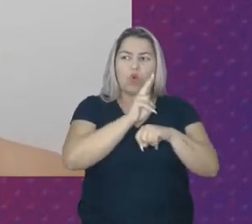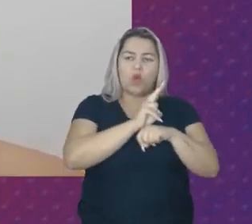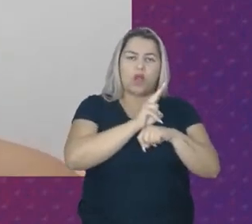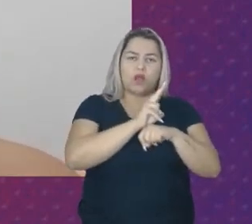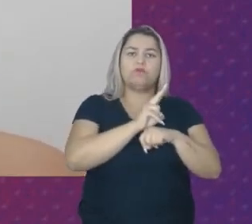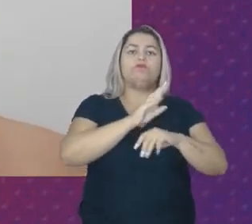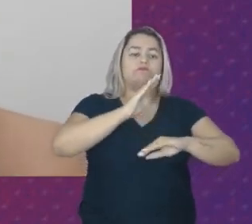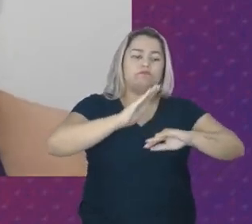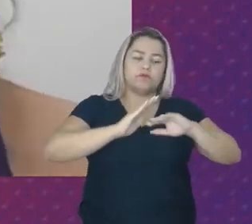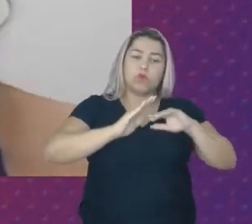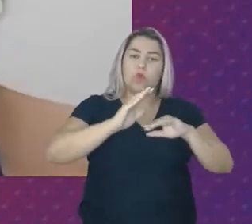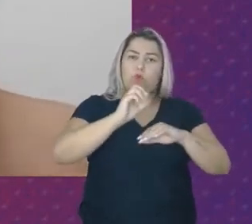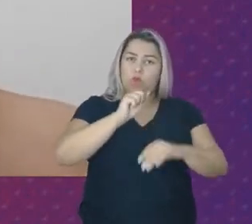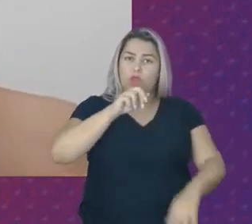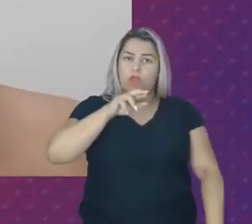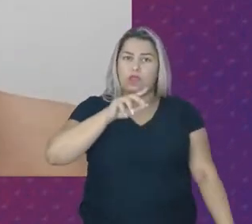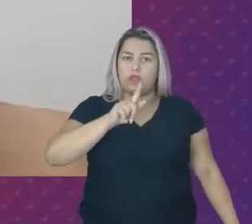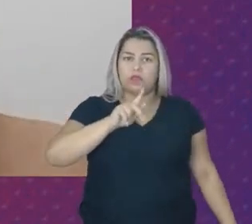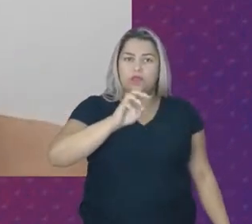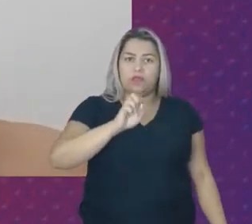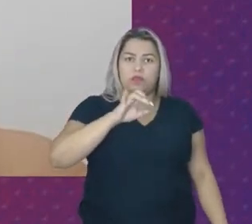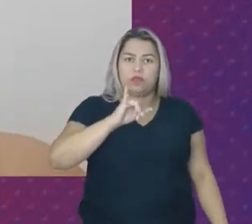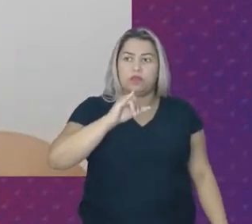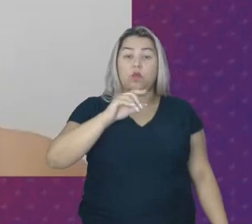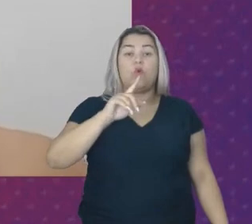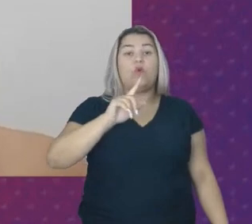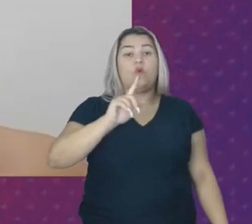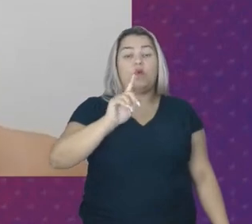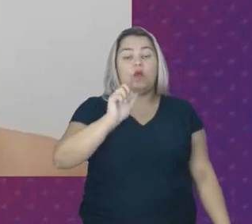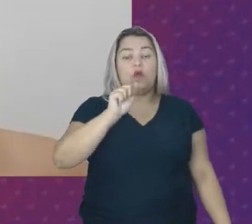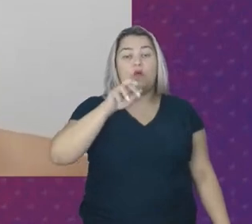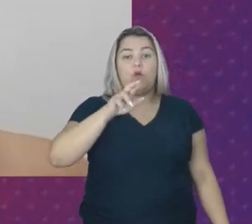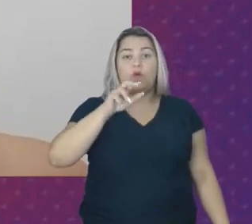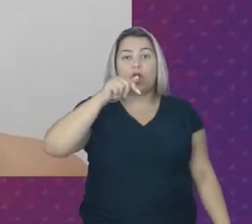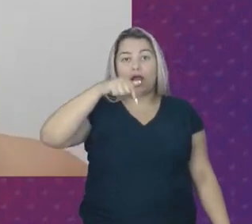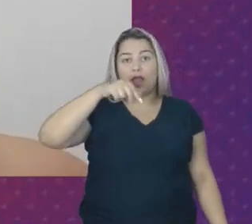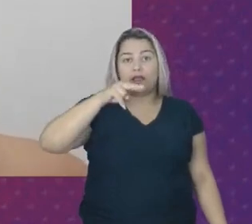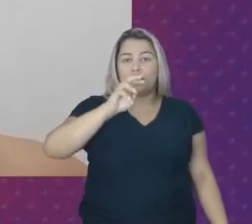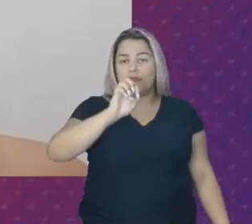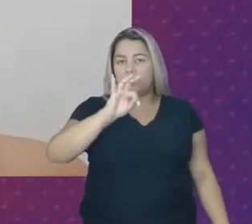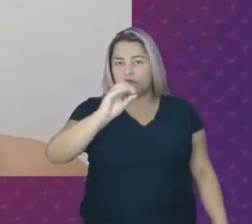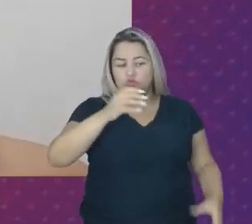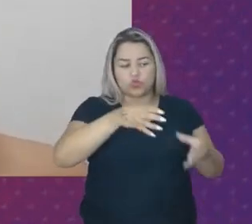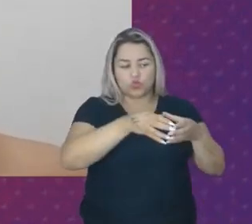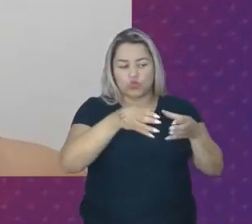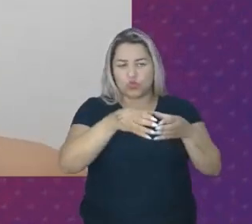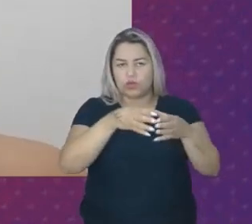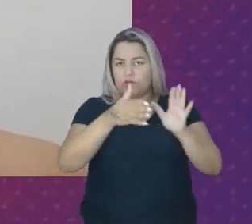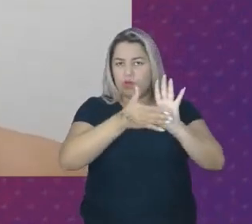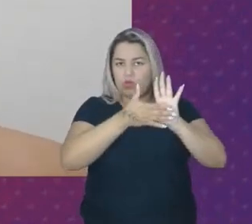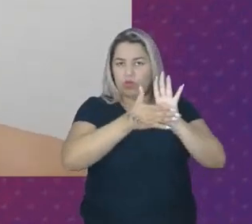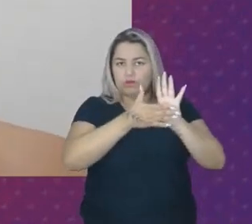é um arquétipo que fica muito bem quando utilizado para figuras que têm essa proposta de romper padrões. Então,